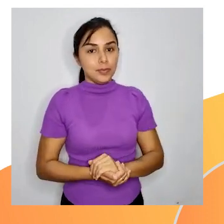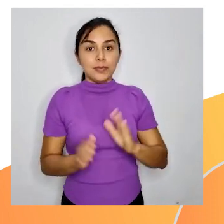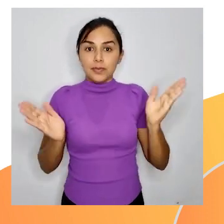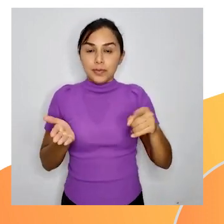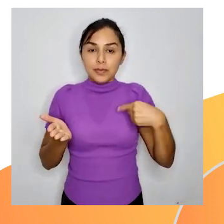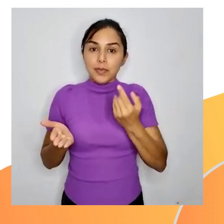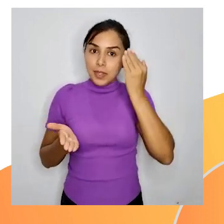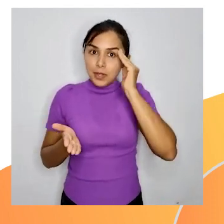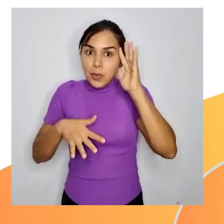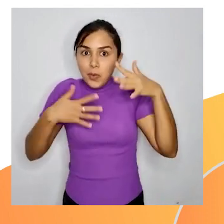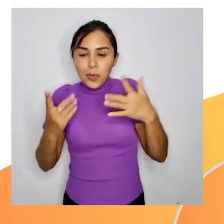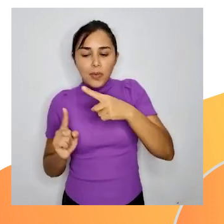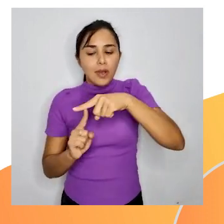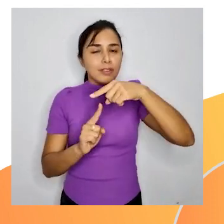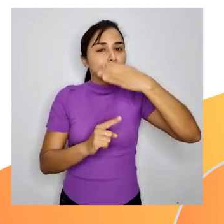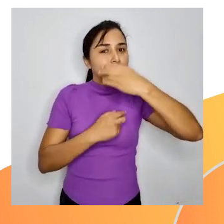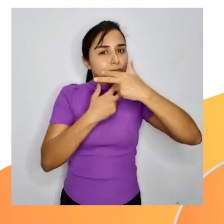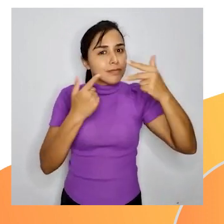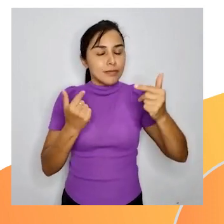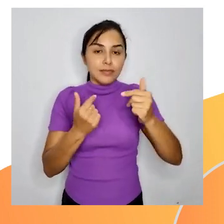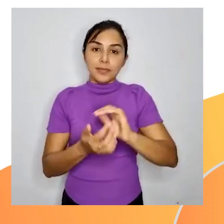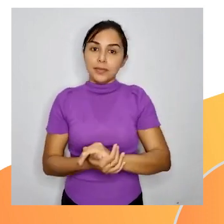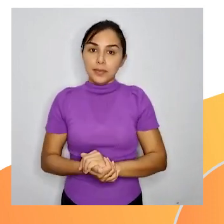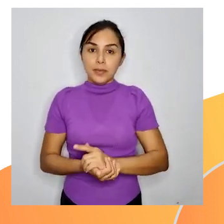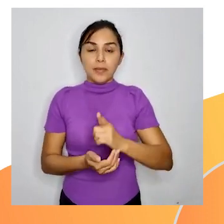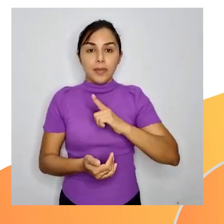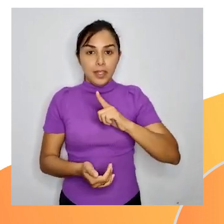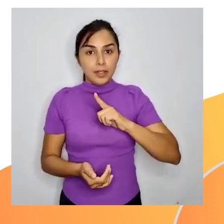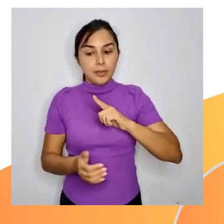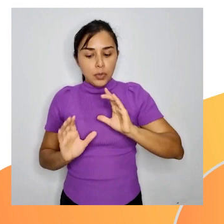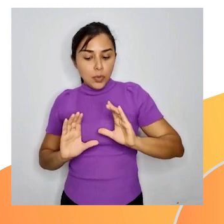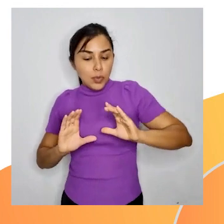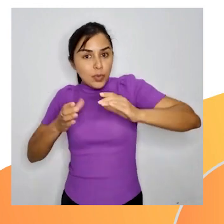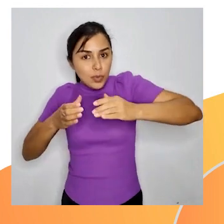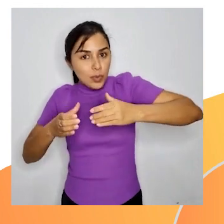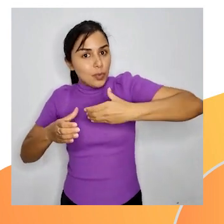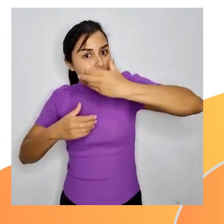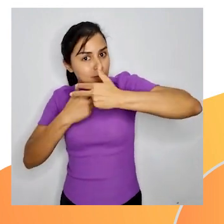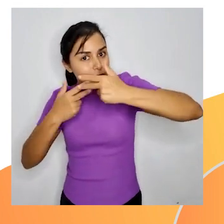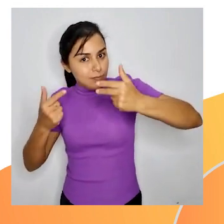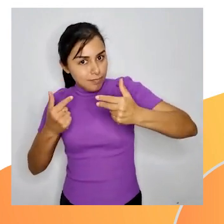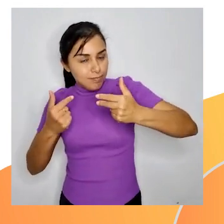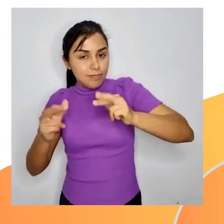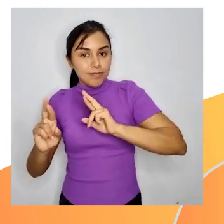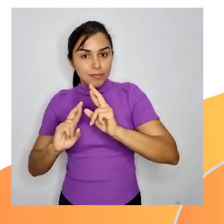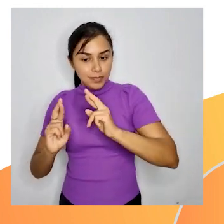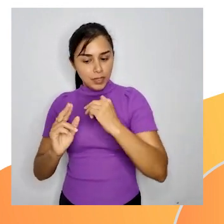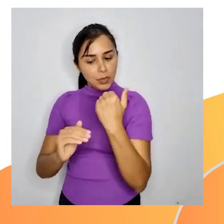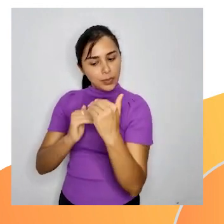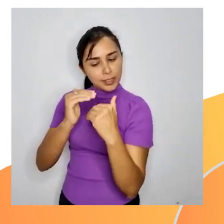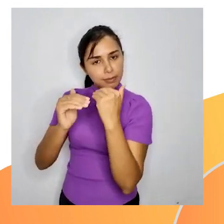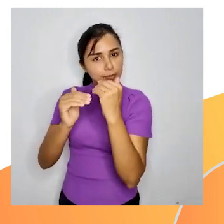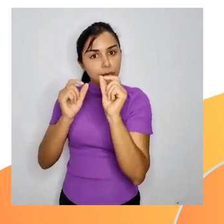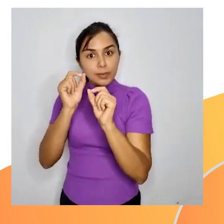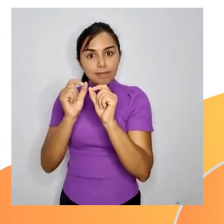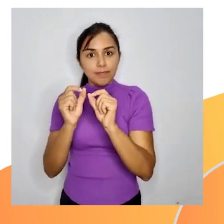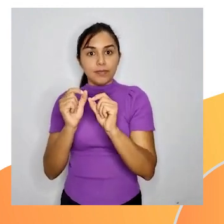Vamos entender quais são os tipos de fruto? Nós temos uma classificação relacionada ao desenvolvimento do